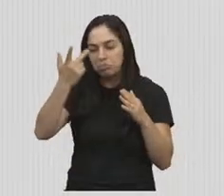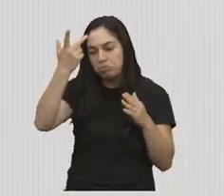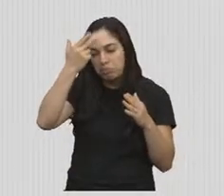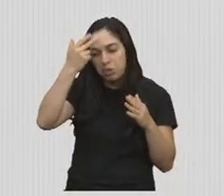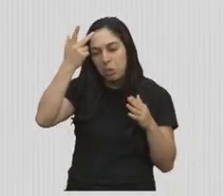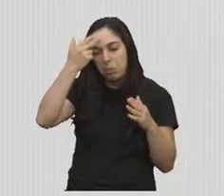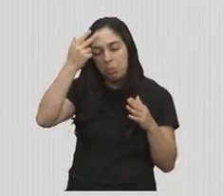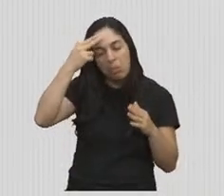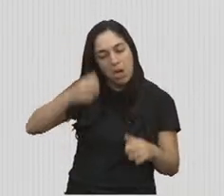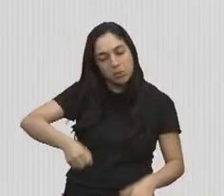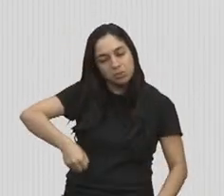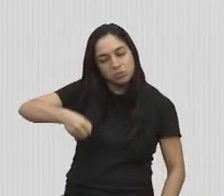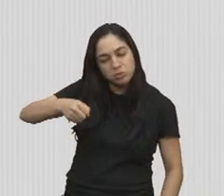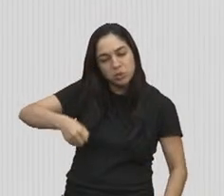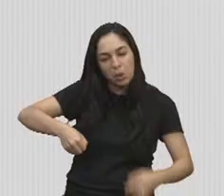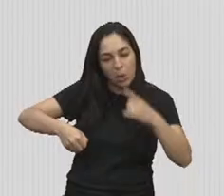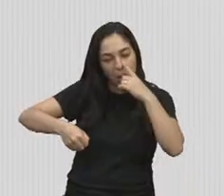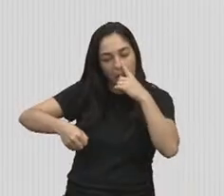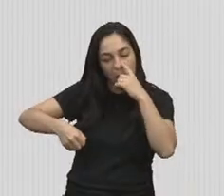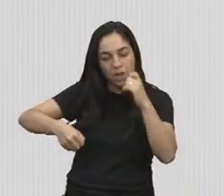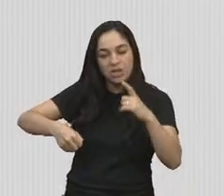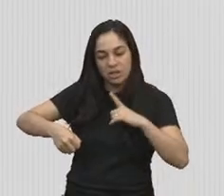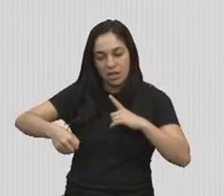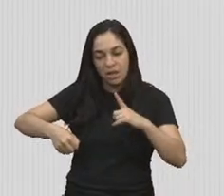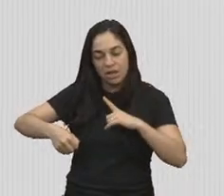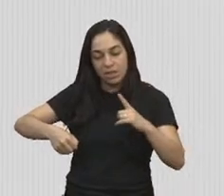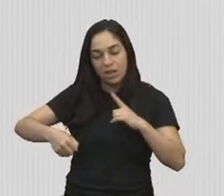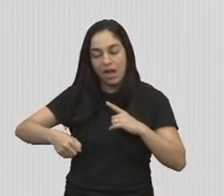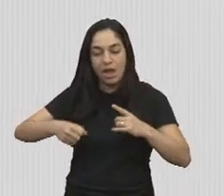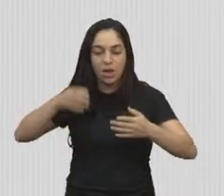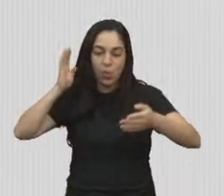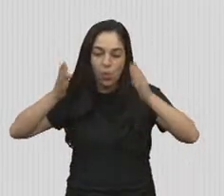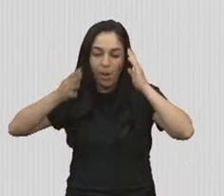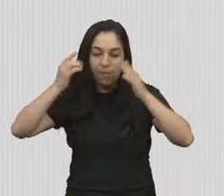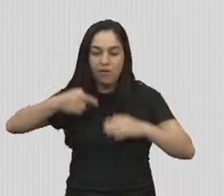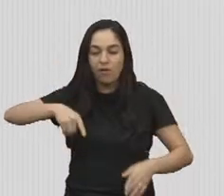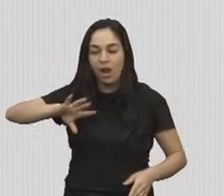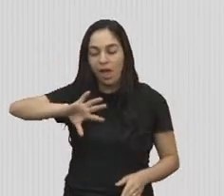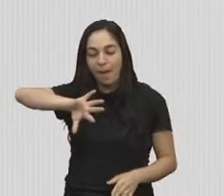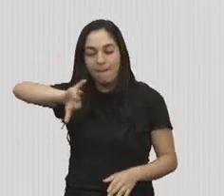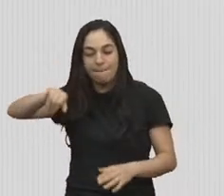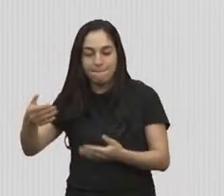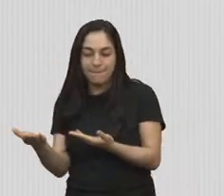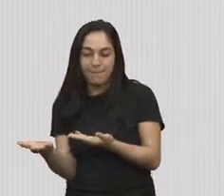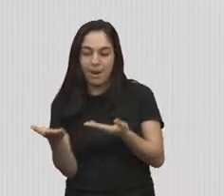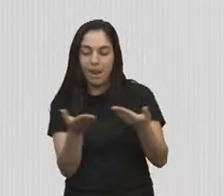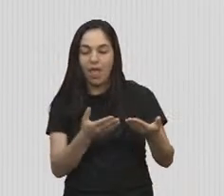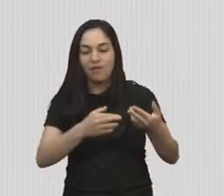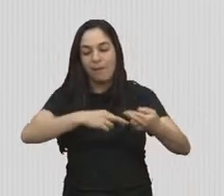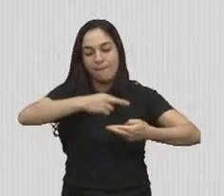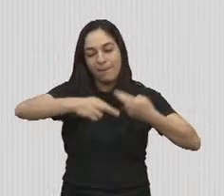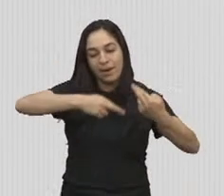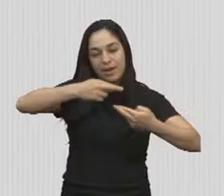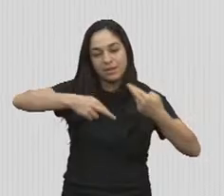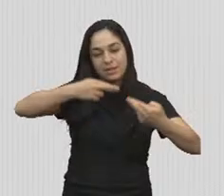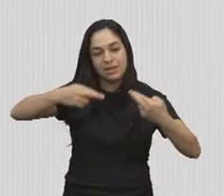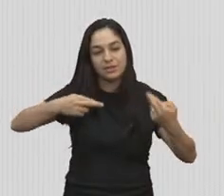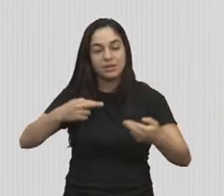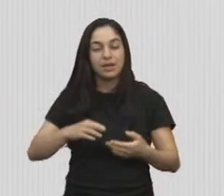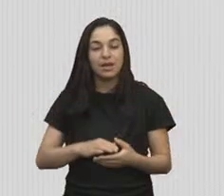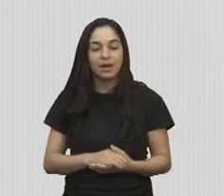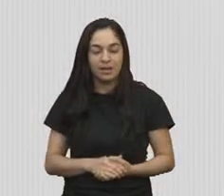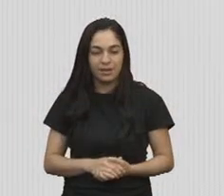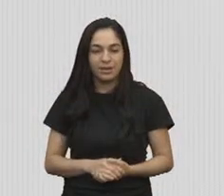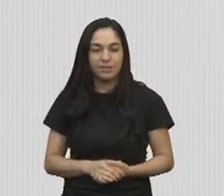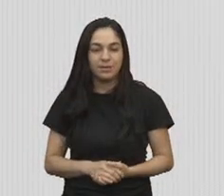domiciliar, que a gente faz a coleta na cidade e encaminha para a cooperativa fazer a reciclagem.